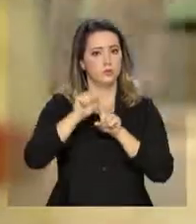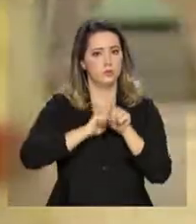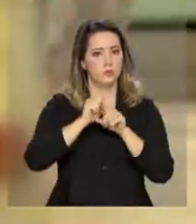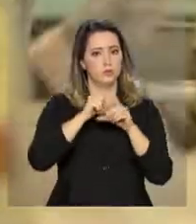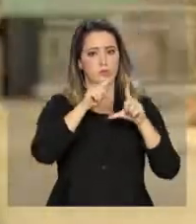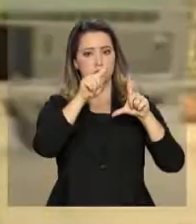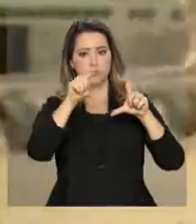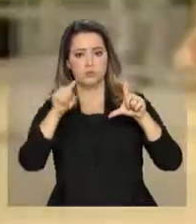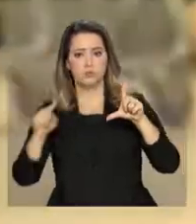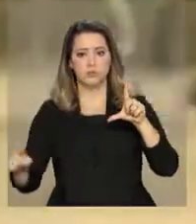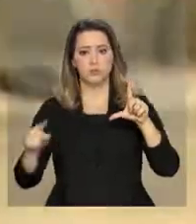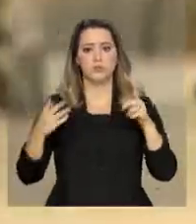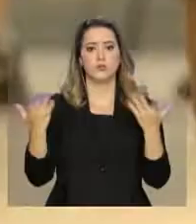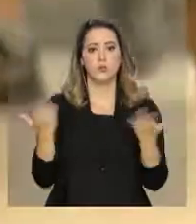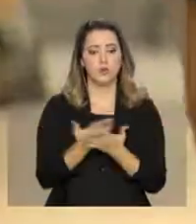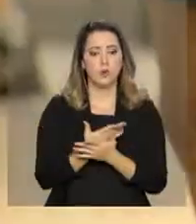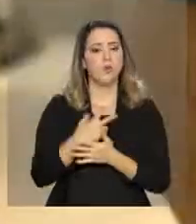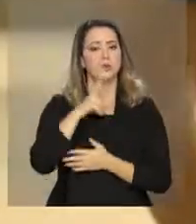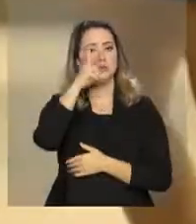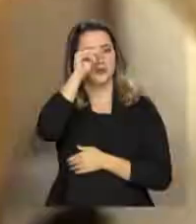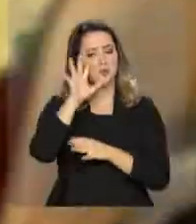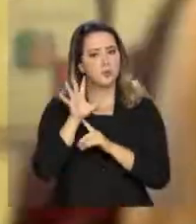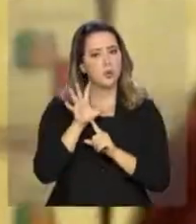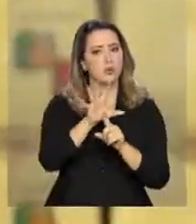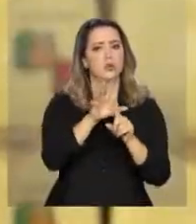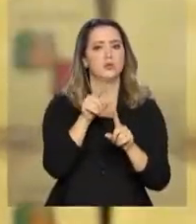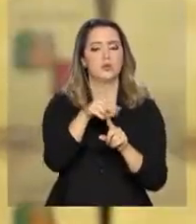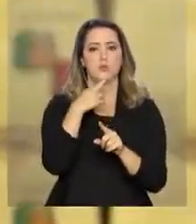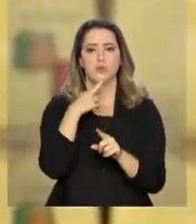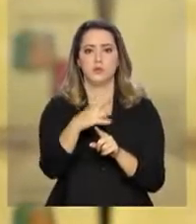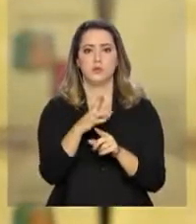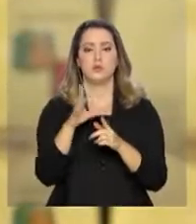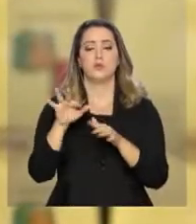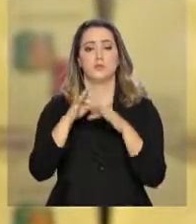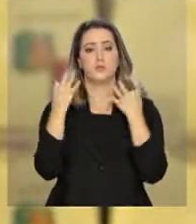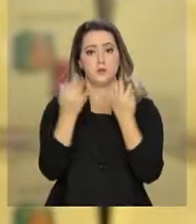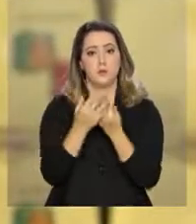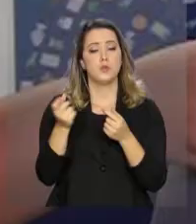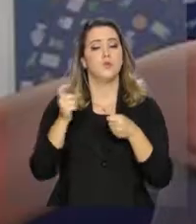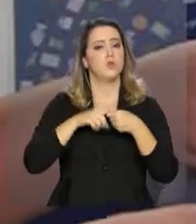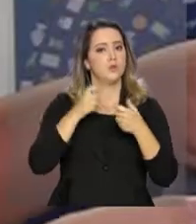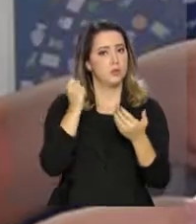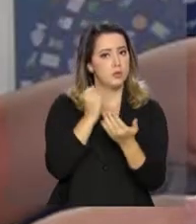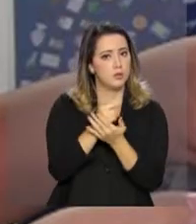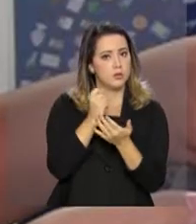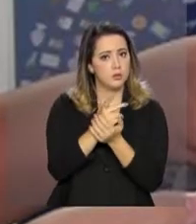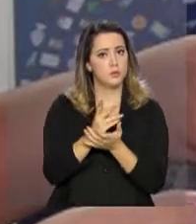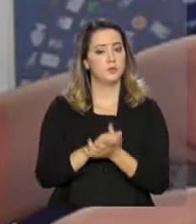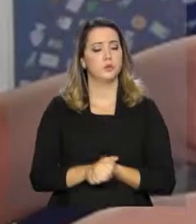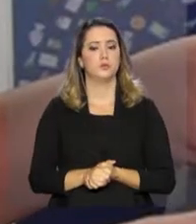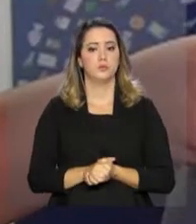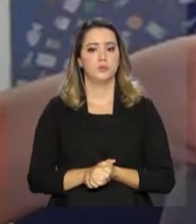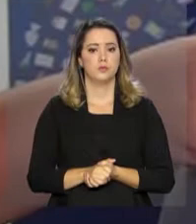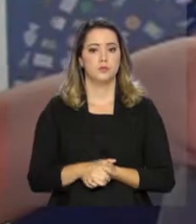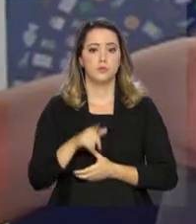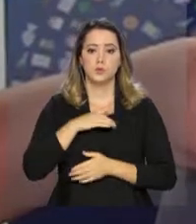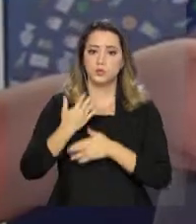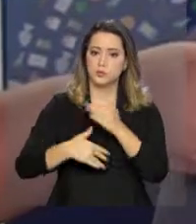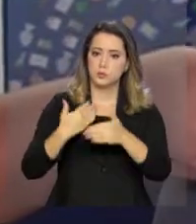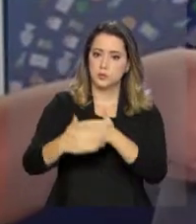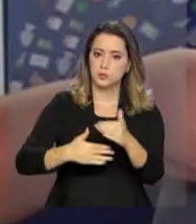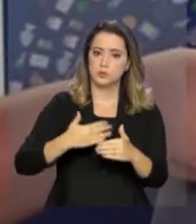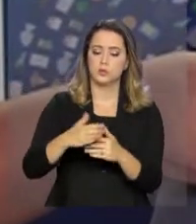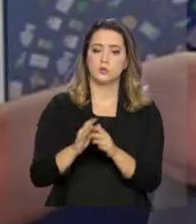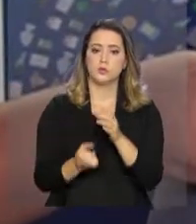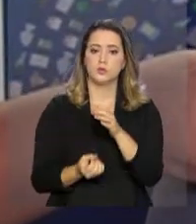o comércio teve forte influência no resultado. São as famílias voltando a consumir. Foi a continuação aí do